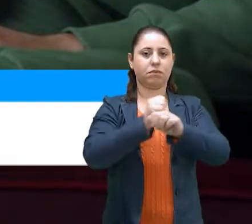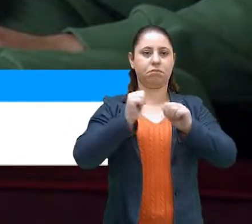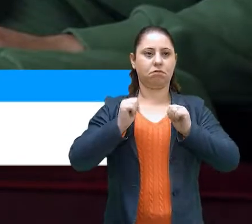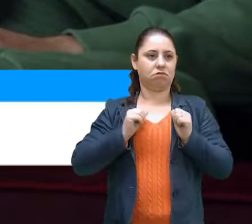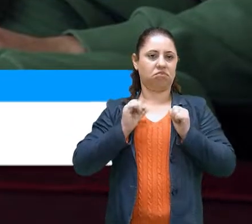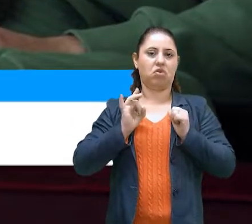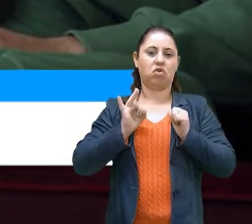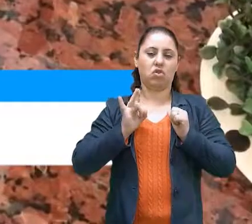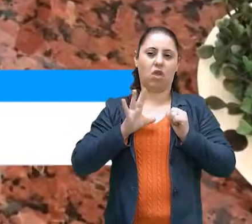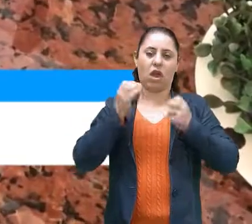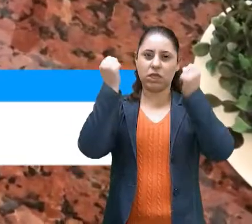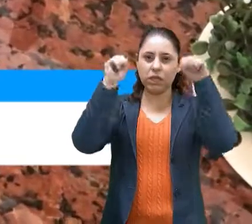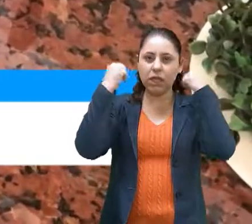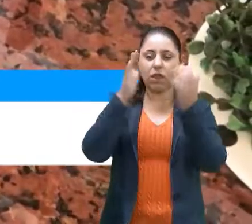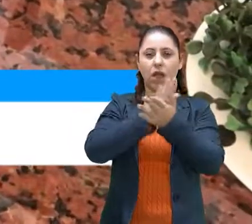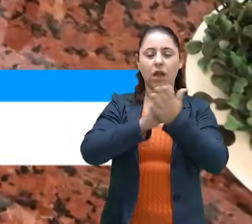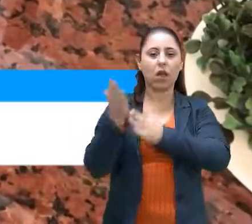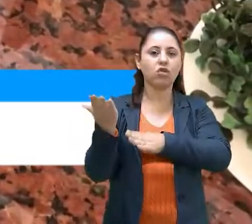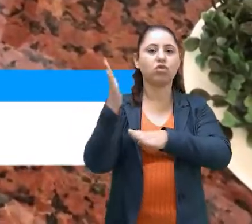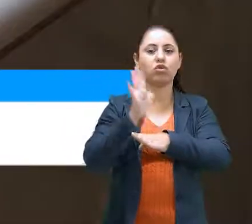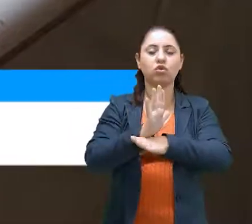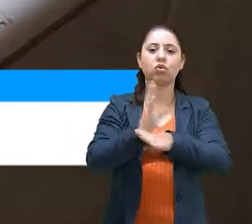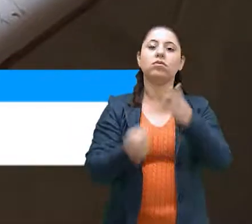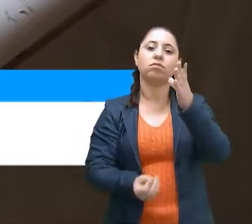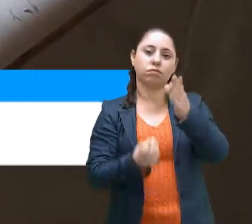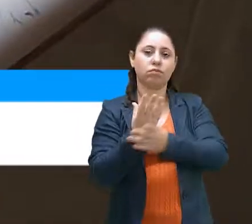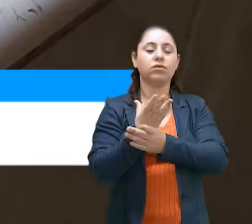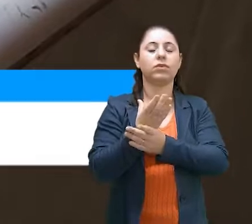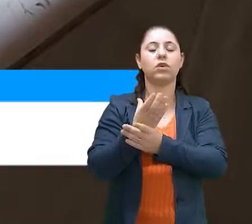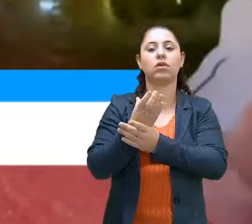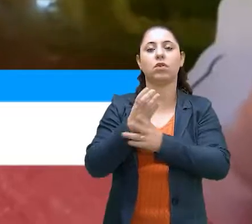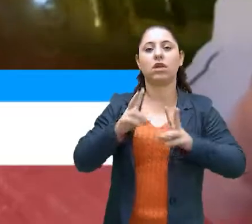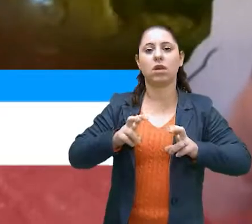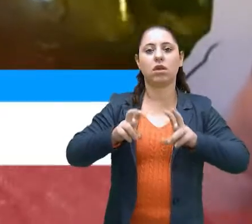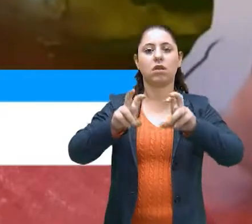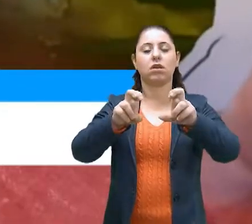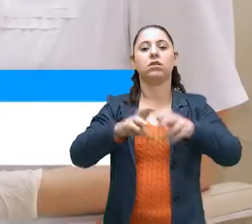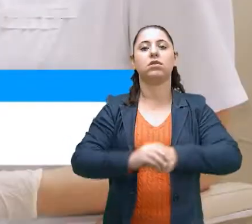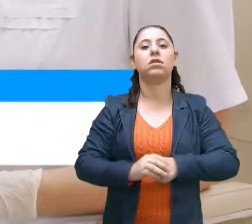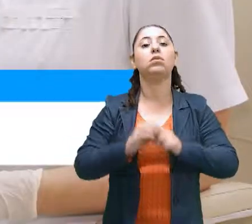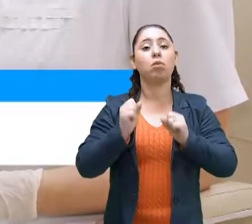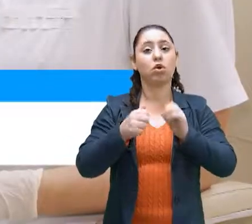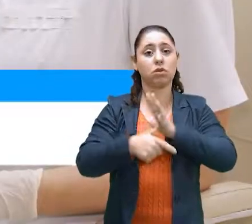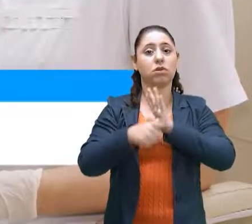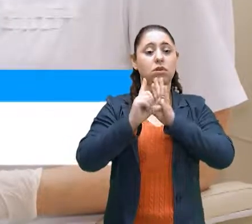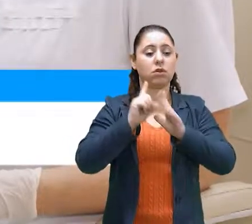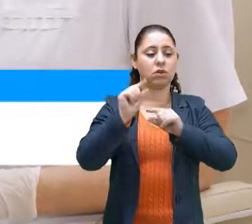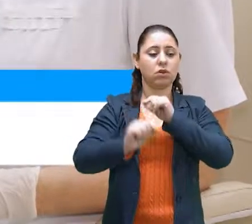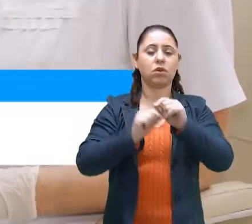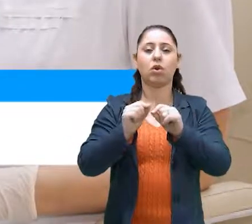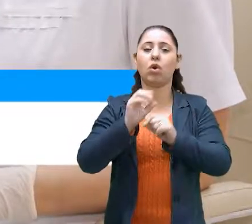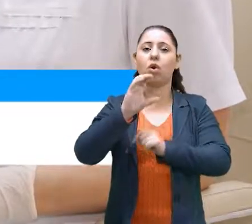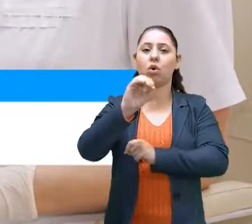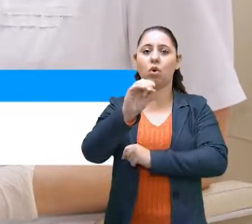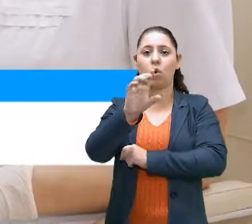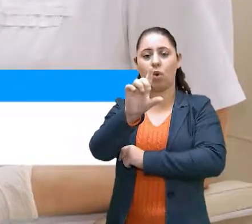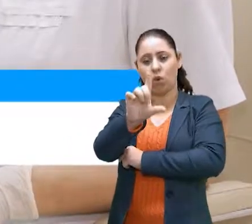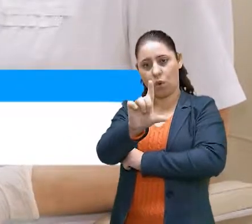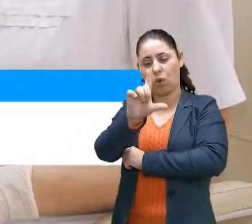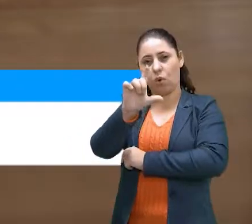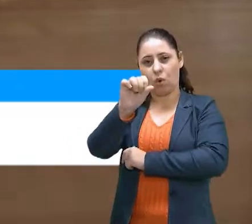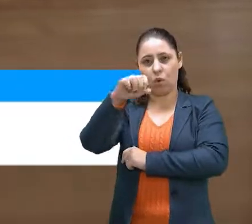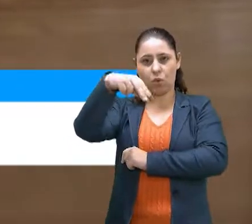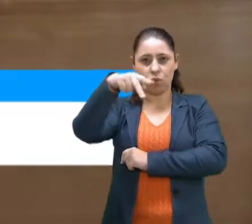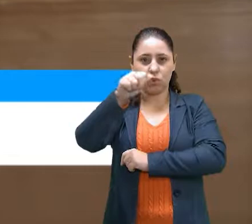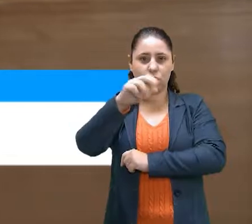e sedentarismo são alguns dos fatores que contribuem para o aparecimento do câncer coloretal, que pode ser diagnosticado por meio de uma